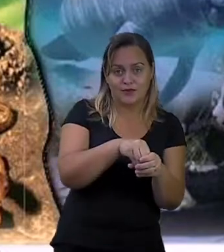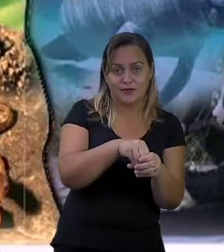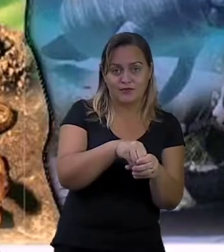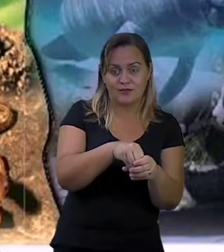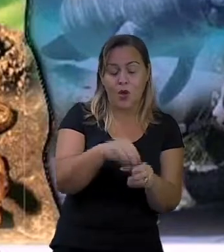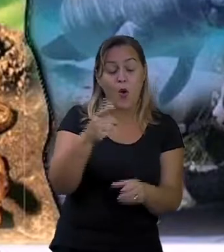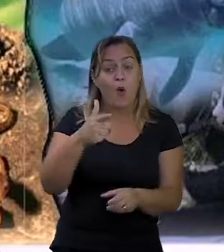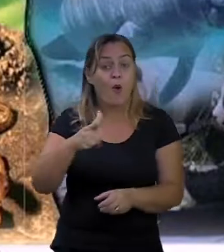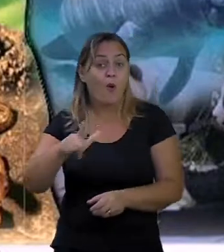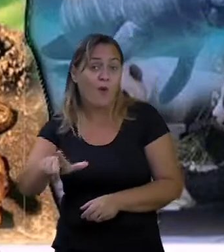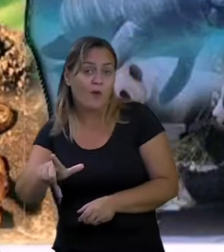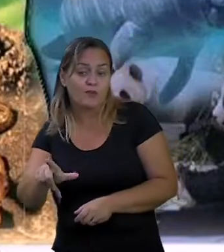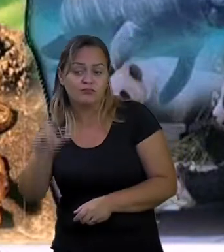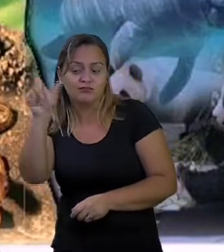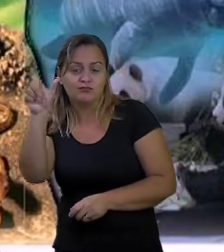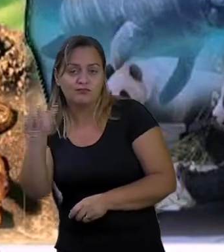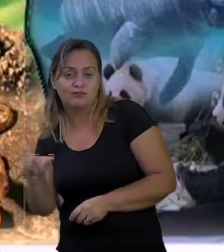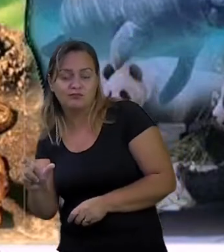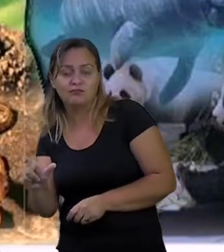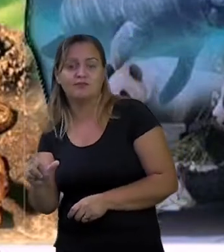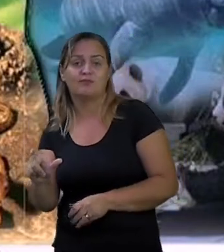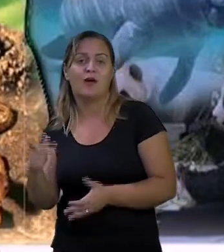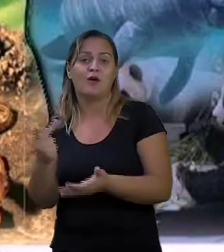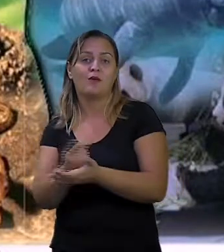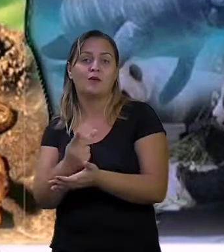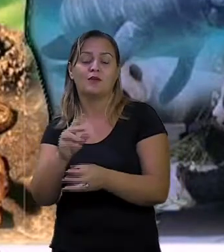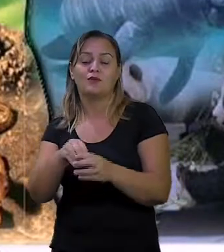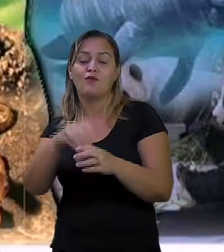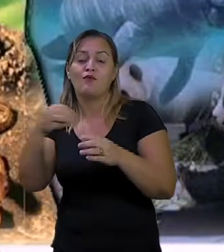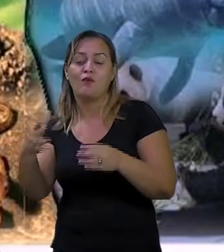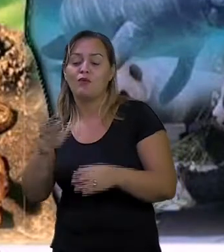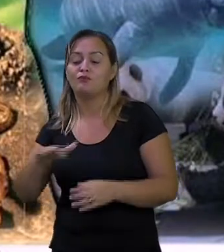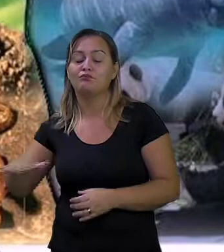isso acontece no meio aonde ele está inserido.